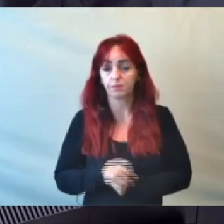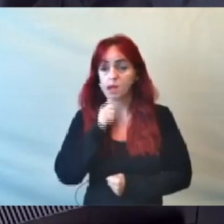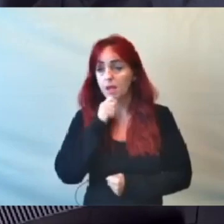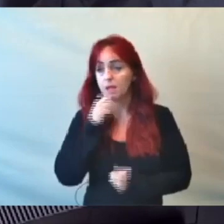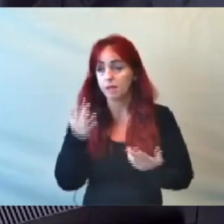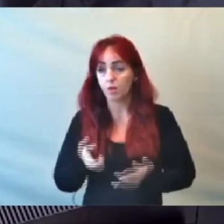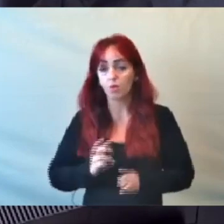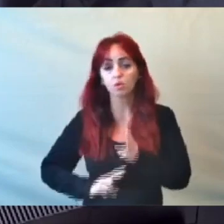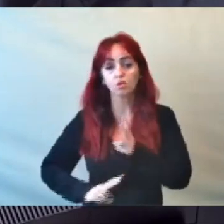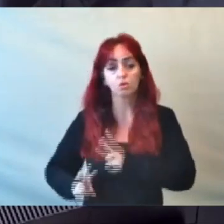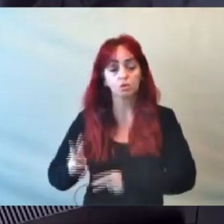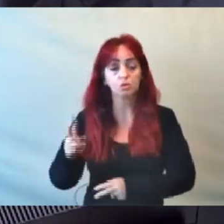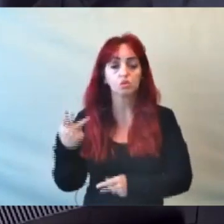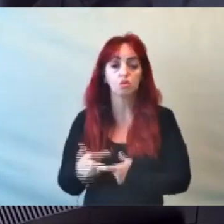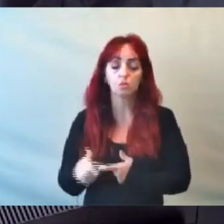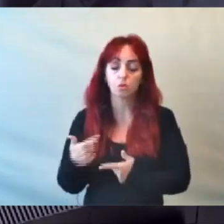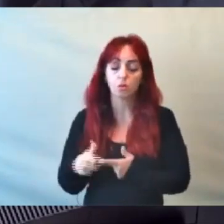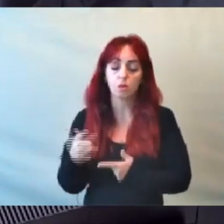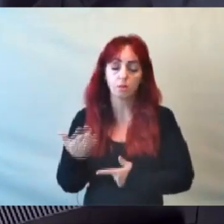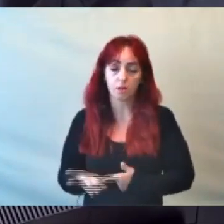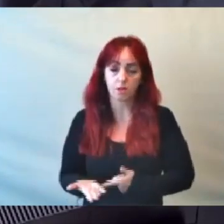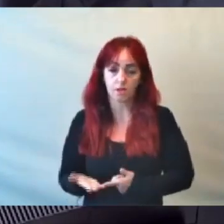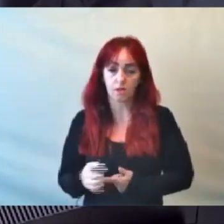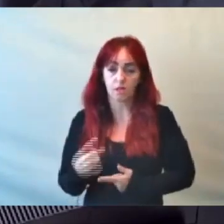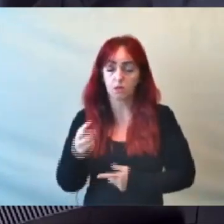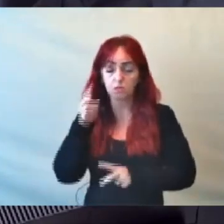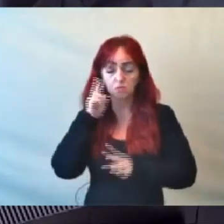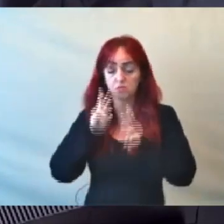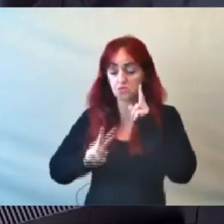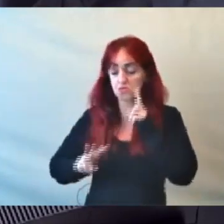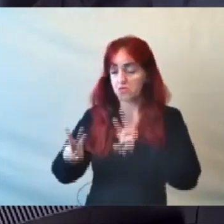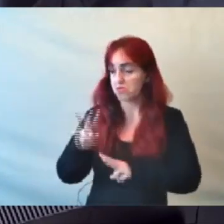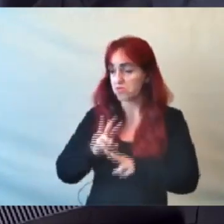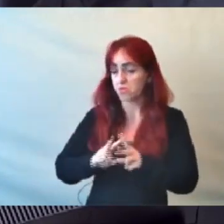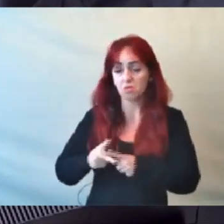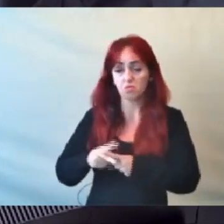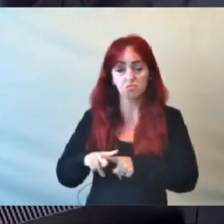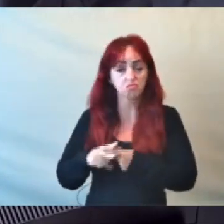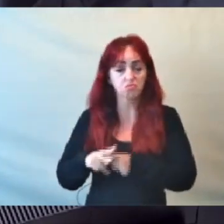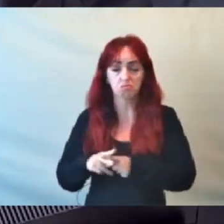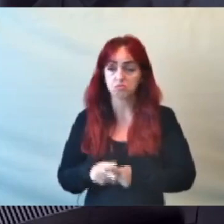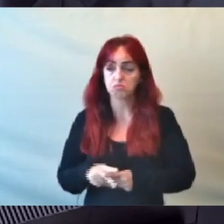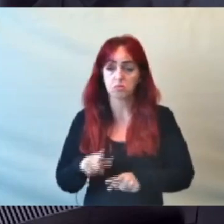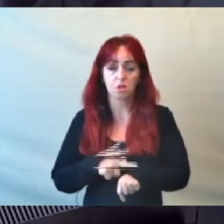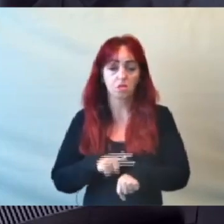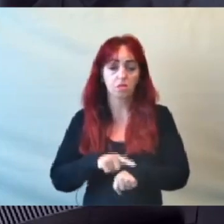nós não visualizamos uma solução a curto prazo.